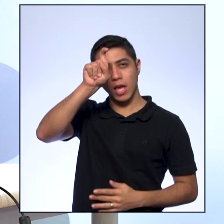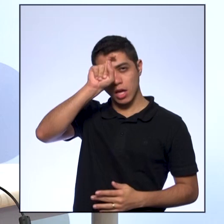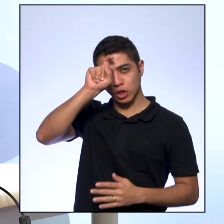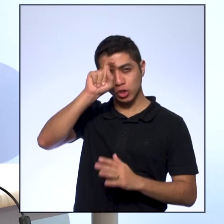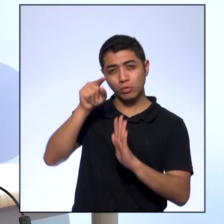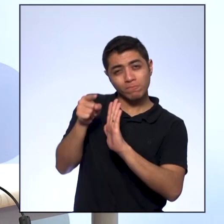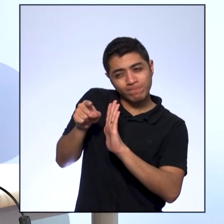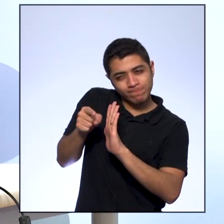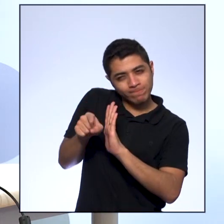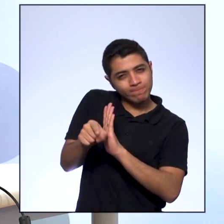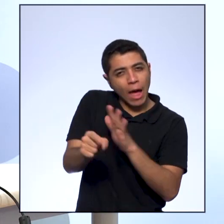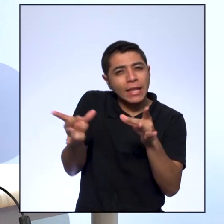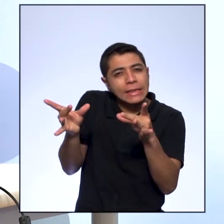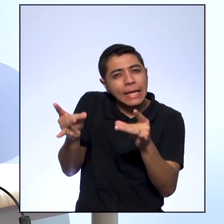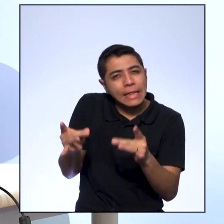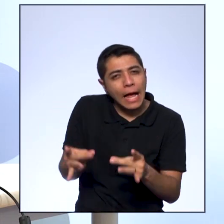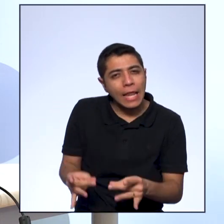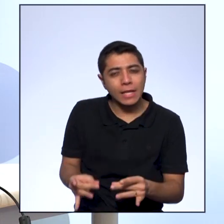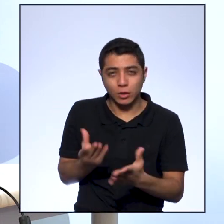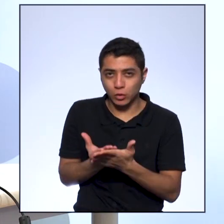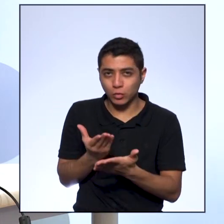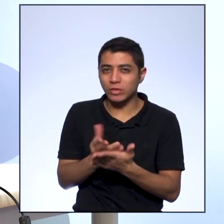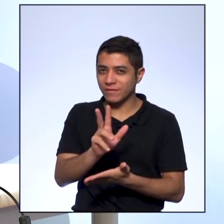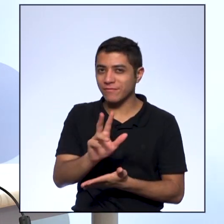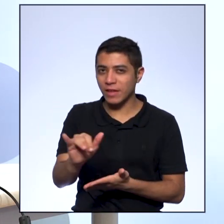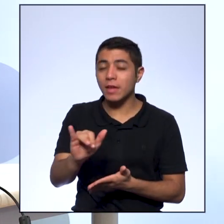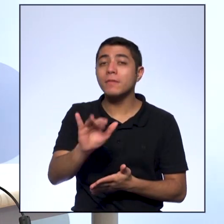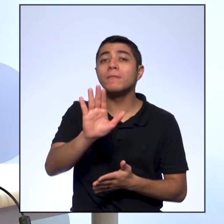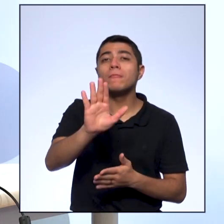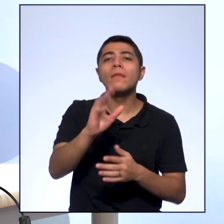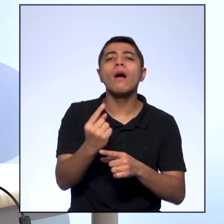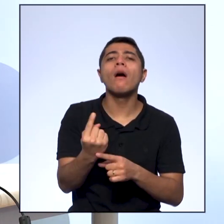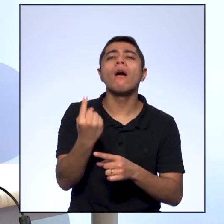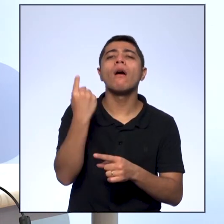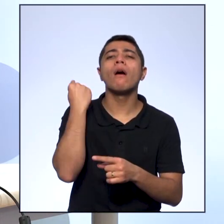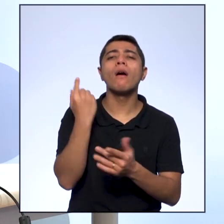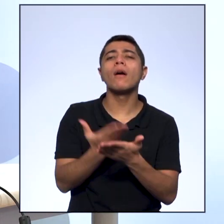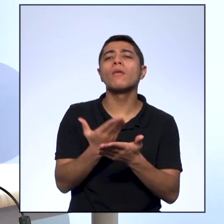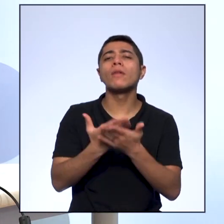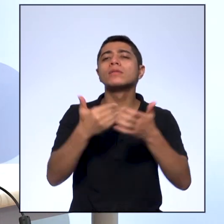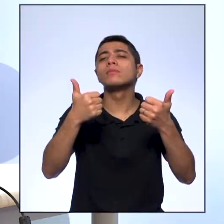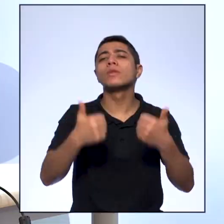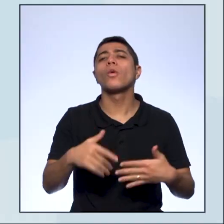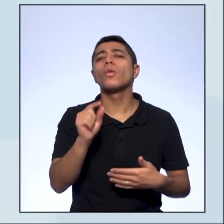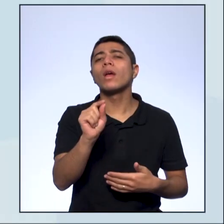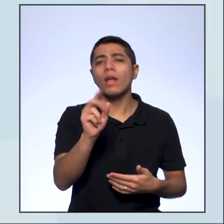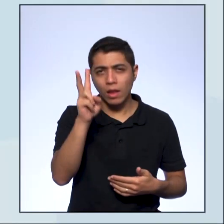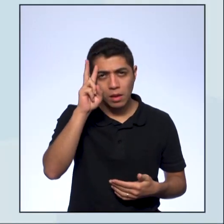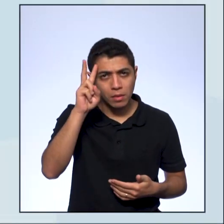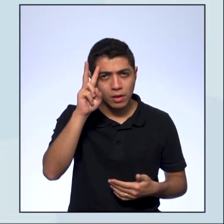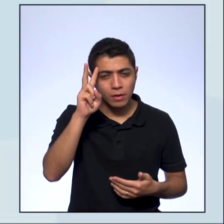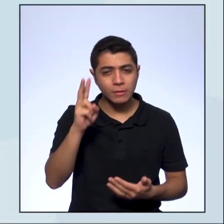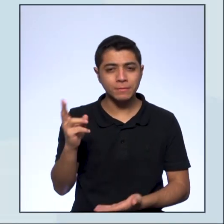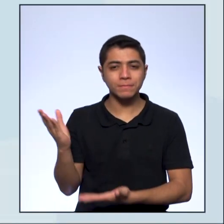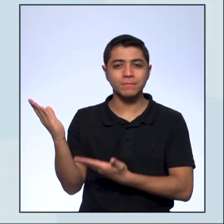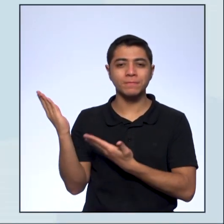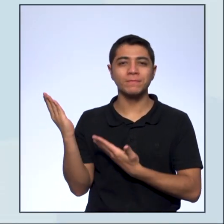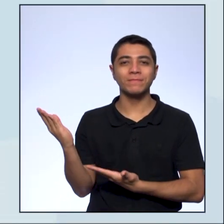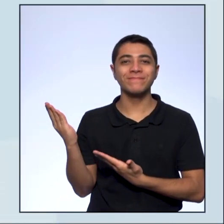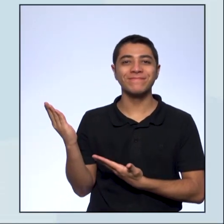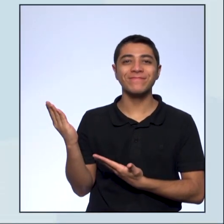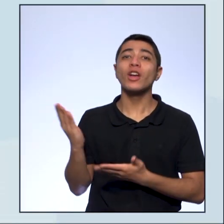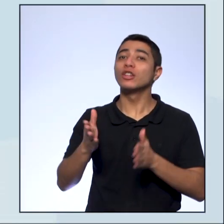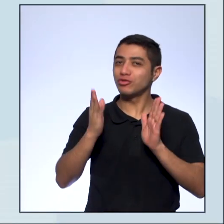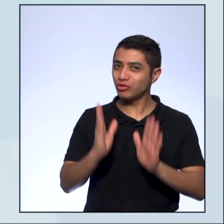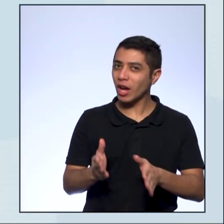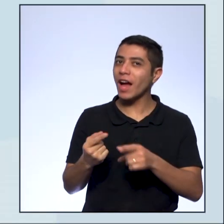alguns itens que nós estudamos na aula anterior. Então, vamos colocar na tela para vocês aí esta imagem que nós vimos na aula passada.